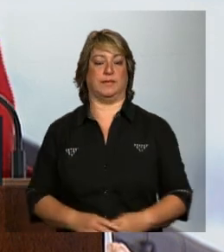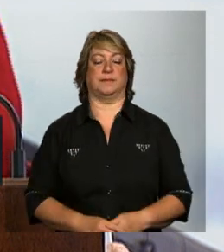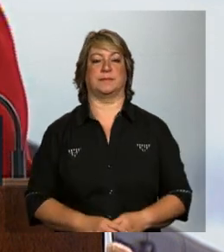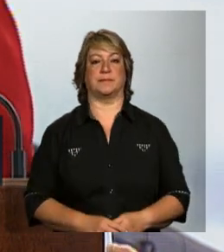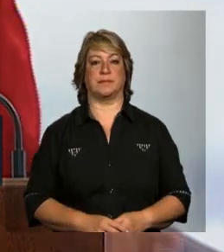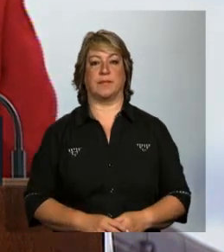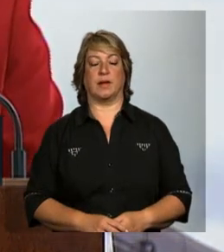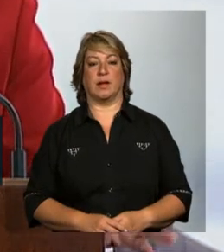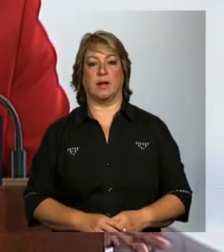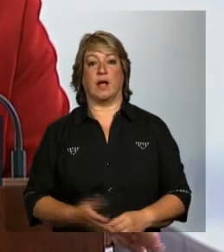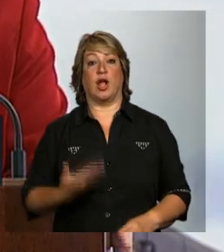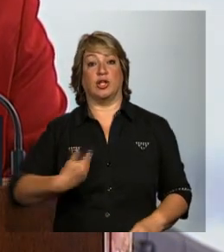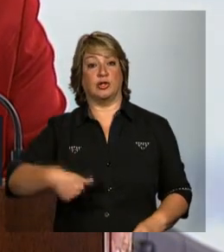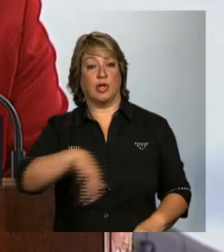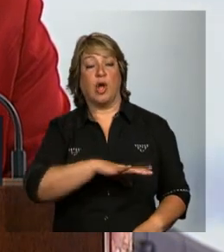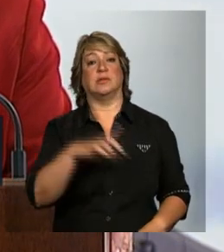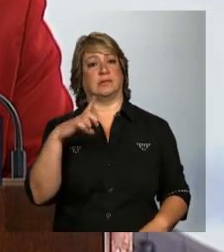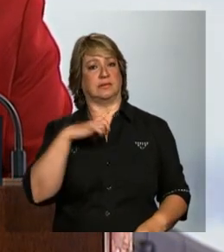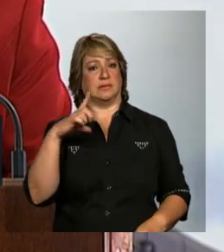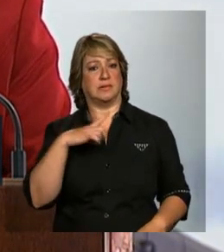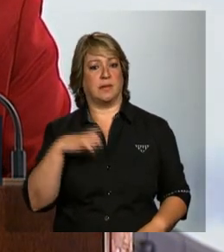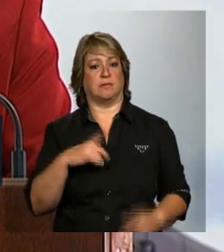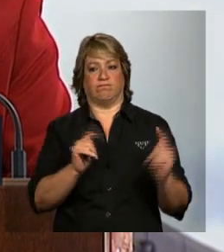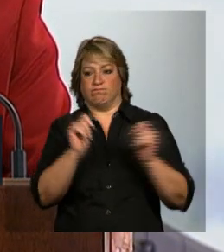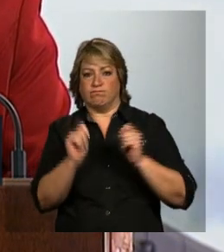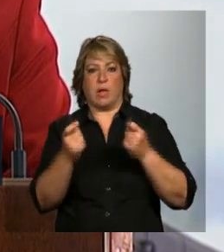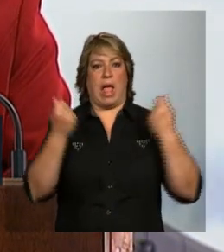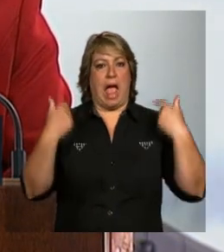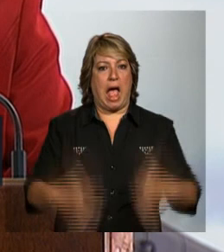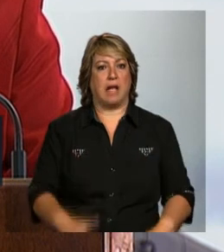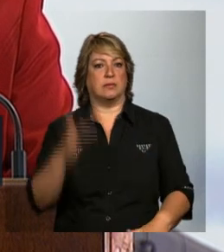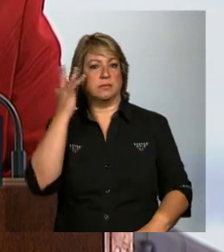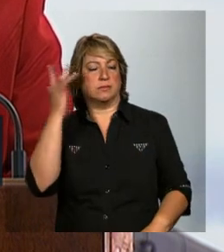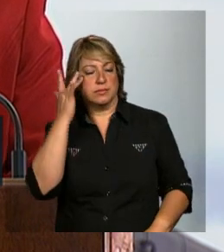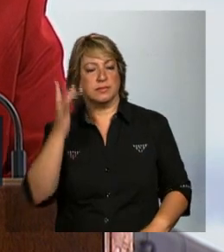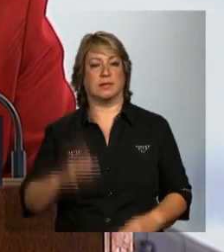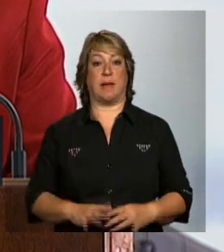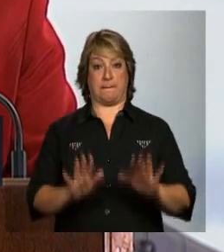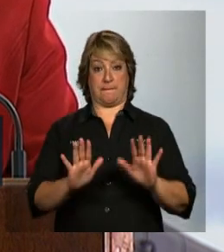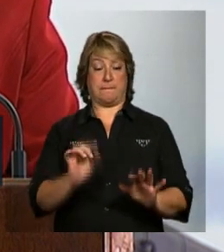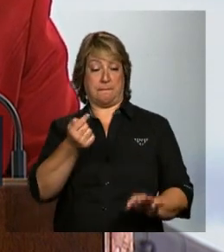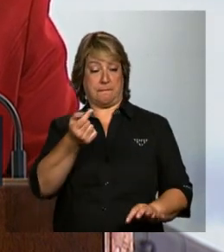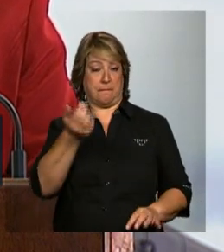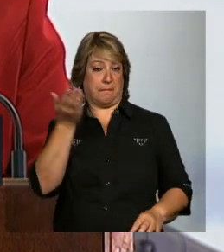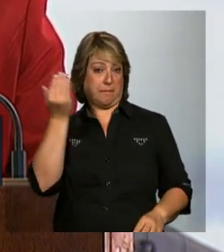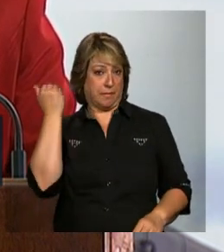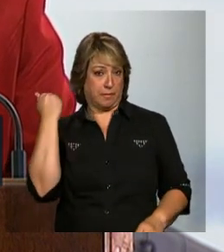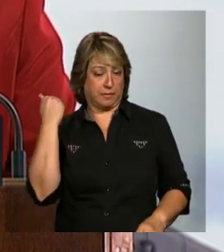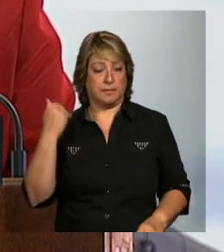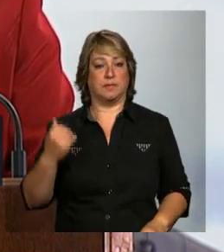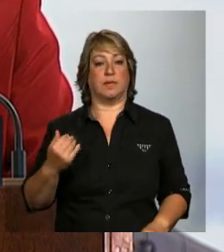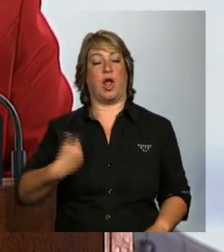e nós temos como eu disse sido disciplinados nos gastos mais recentemente